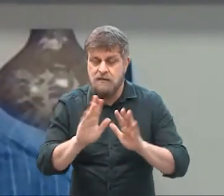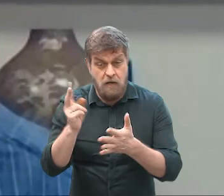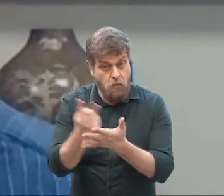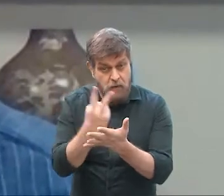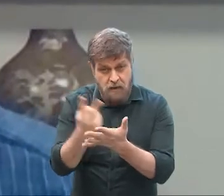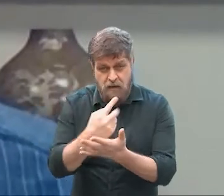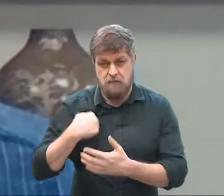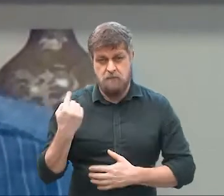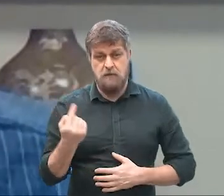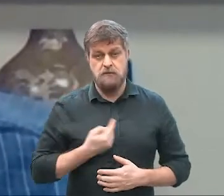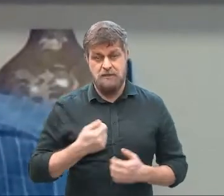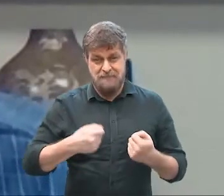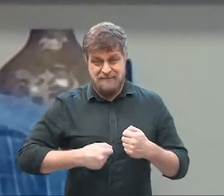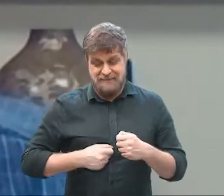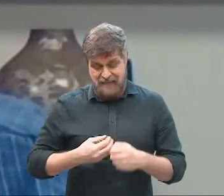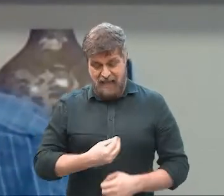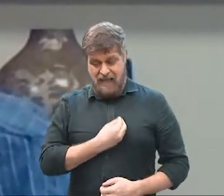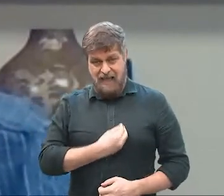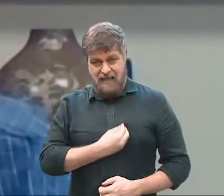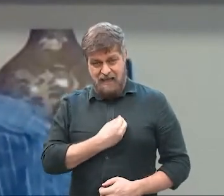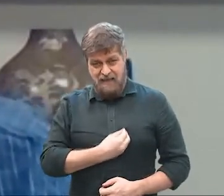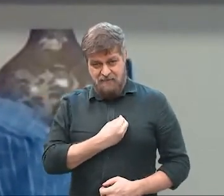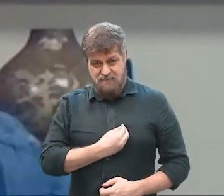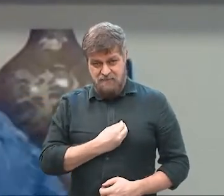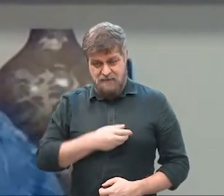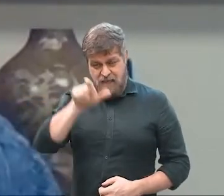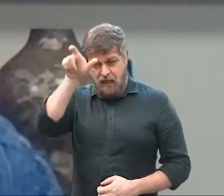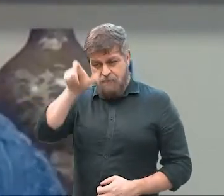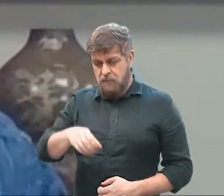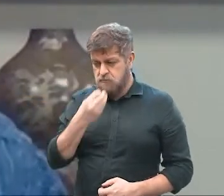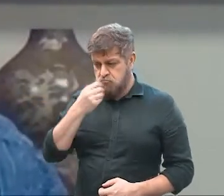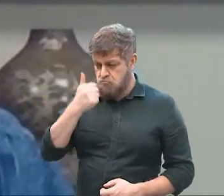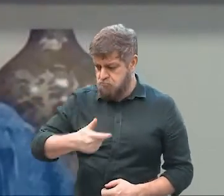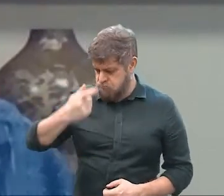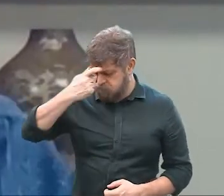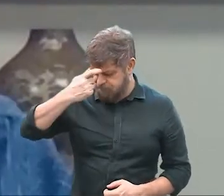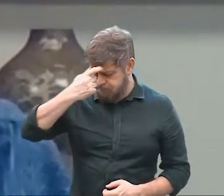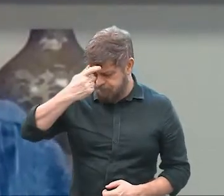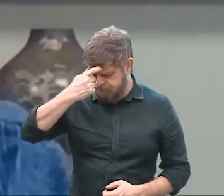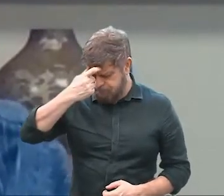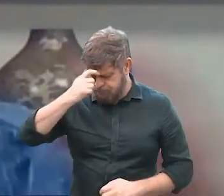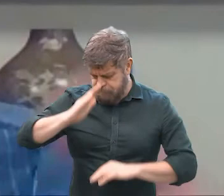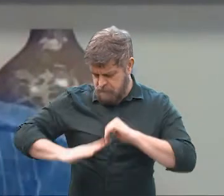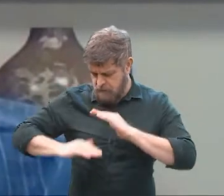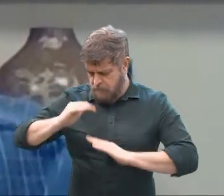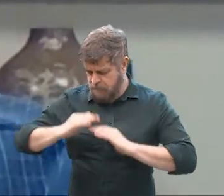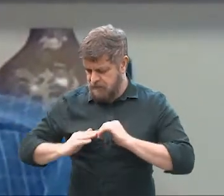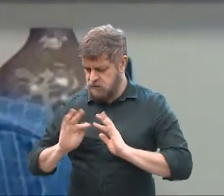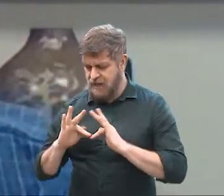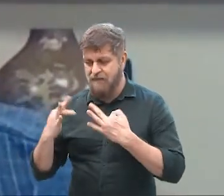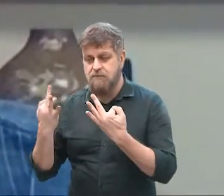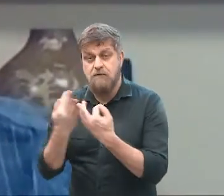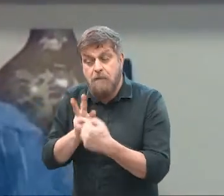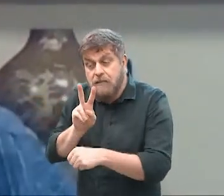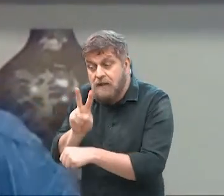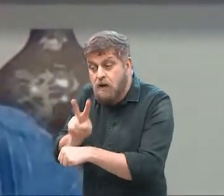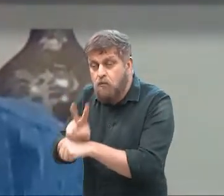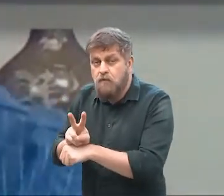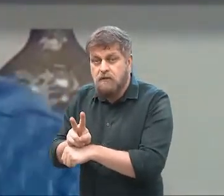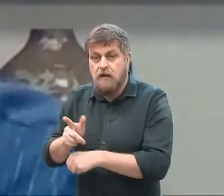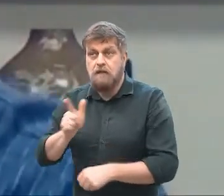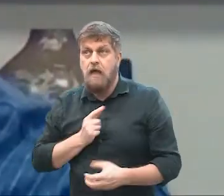nós precisamos facilitar a vida daquele cidadão de bem, daquele cidadão que preserva a família, dele